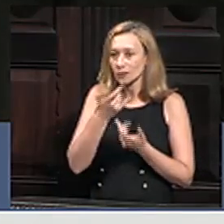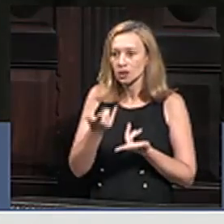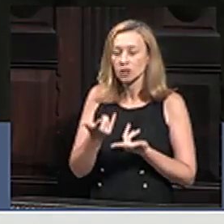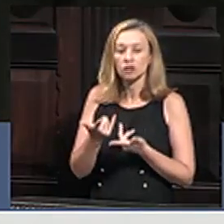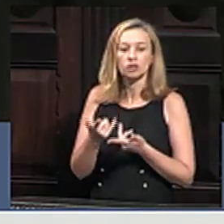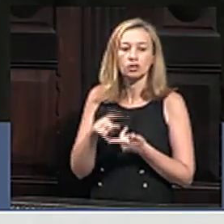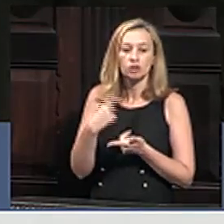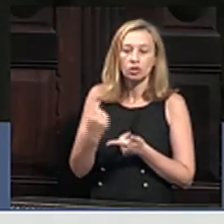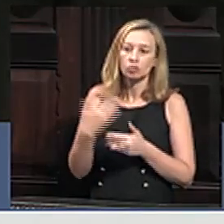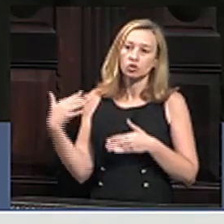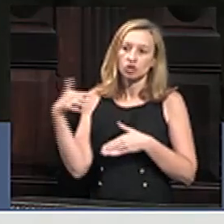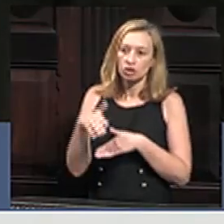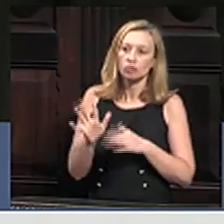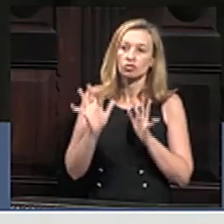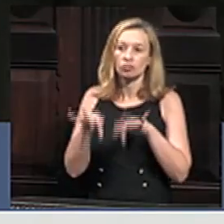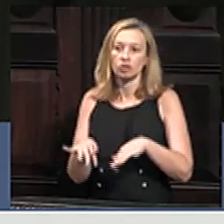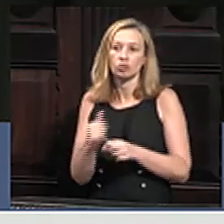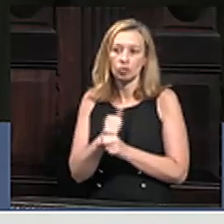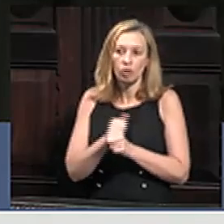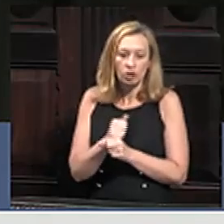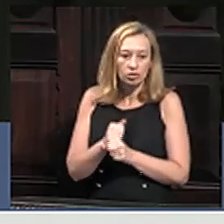estamos chegando no final do ano,